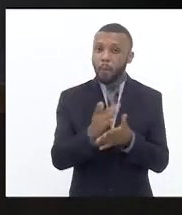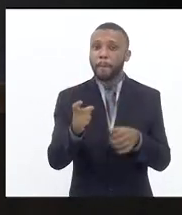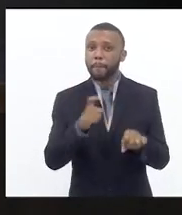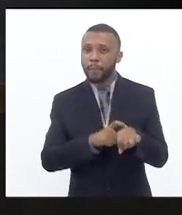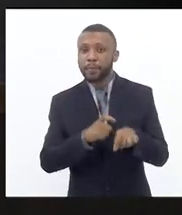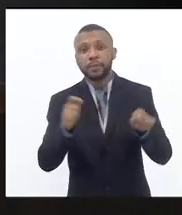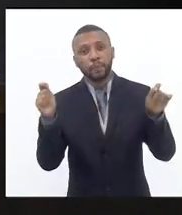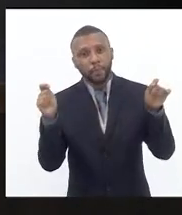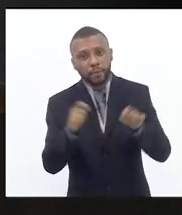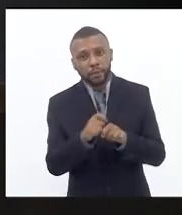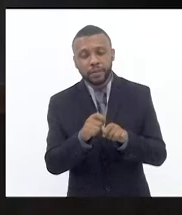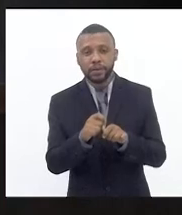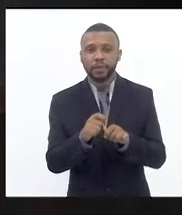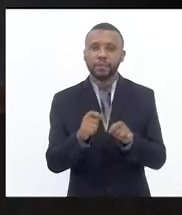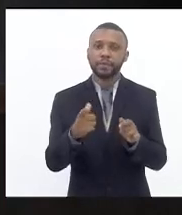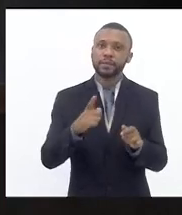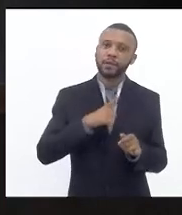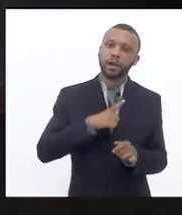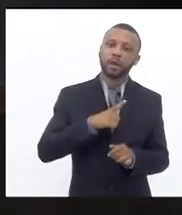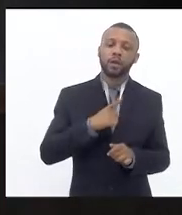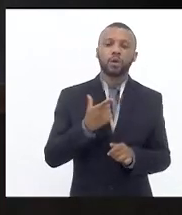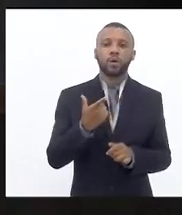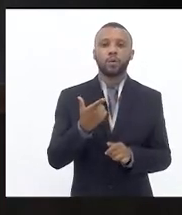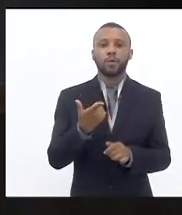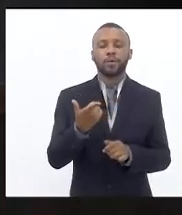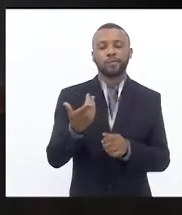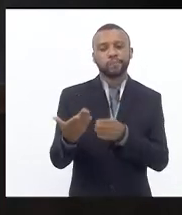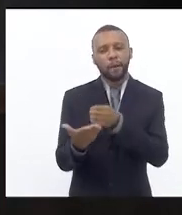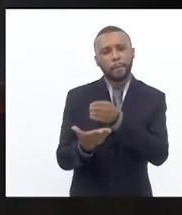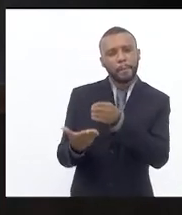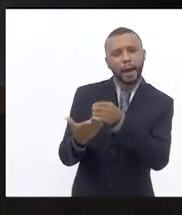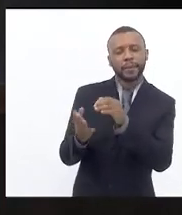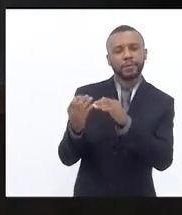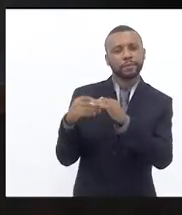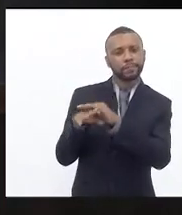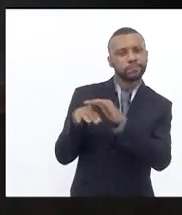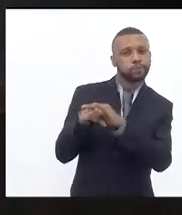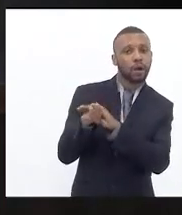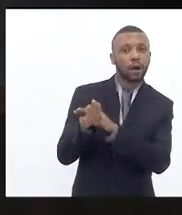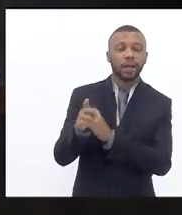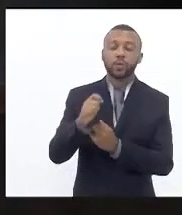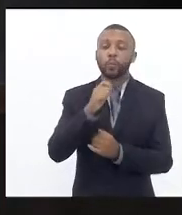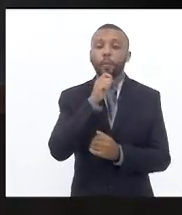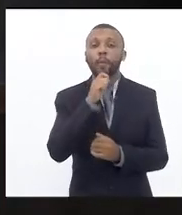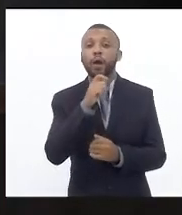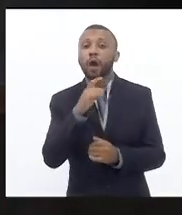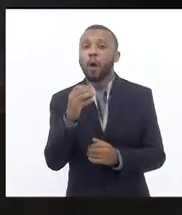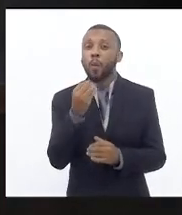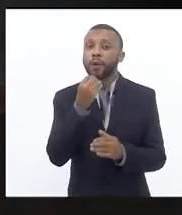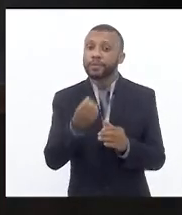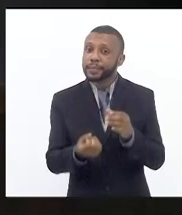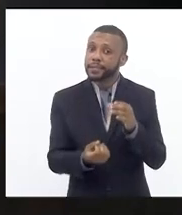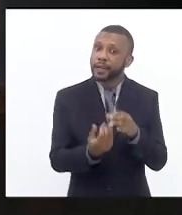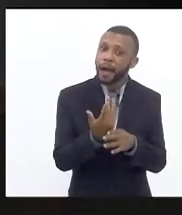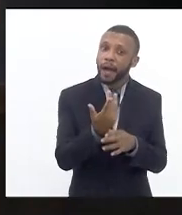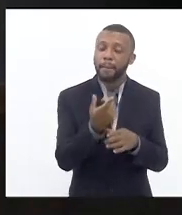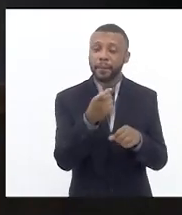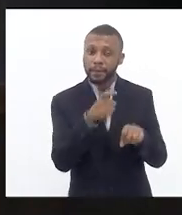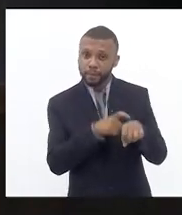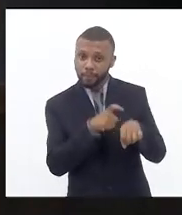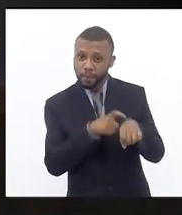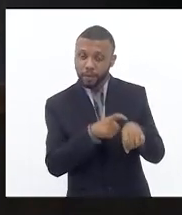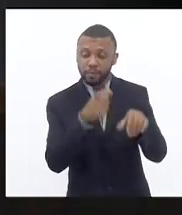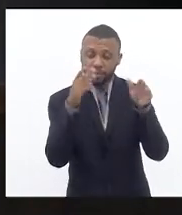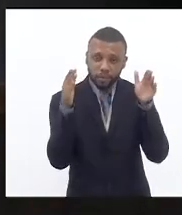que se podia fazer um colchão acabamos não aproveitando a oportunidade a criar Esse colchão para momentos e é